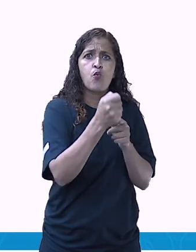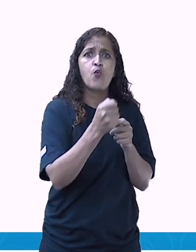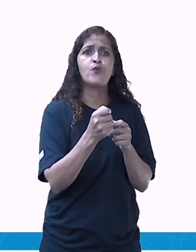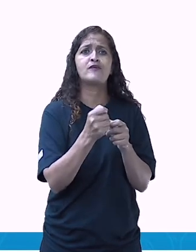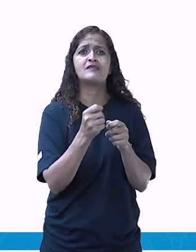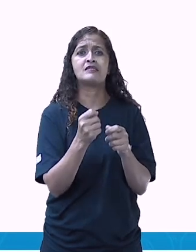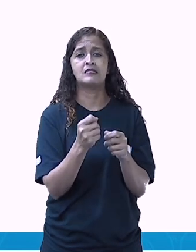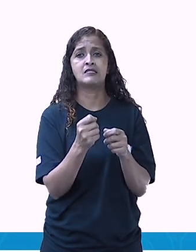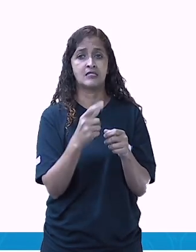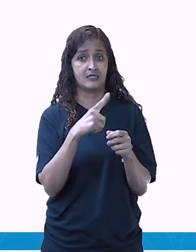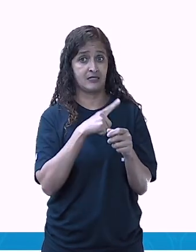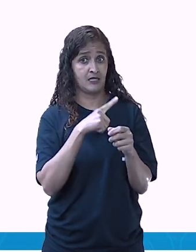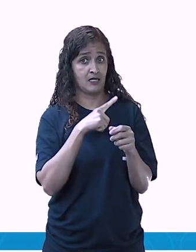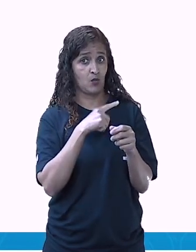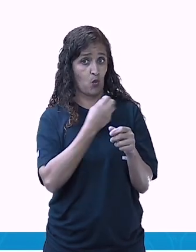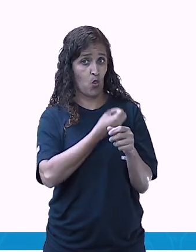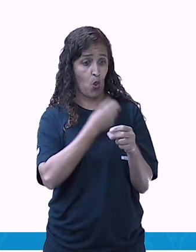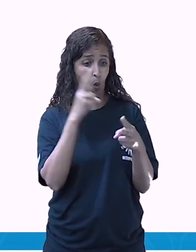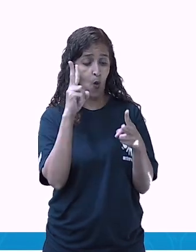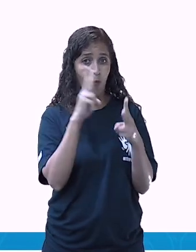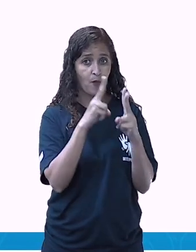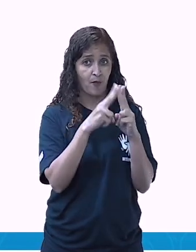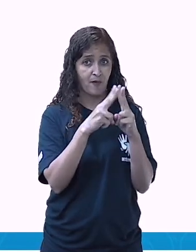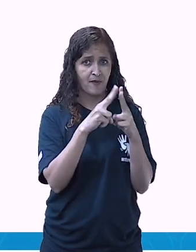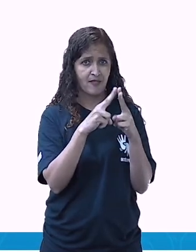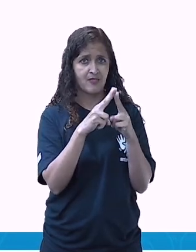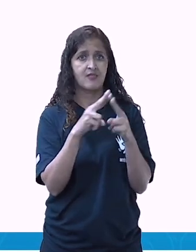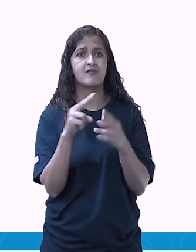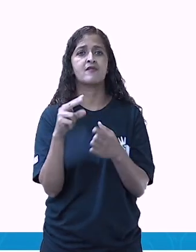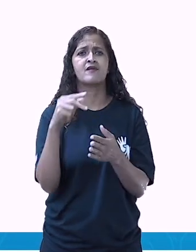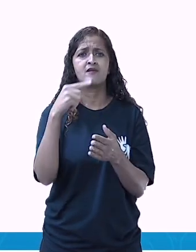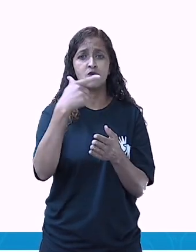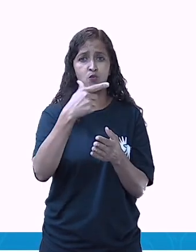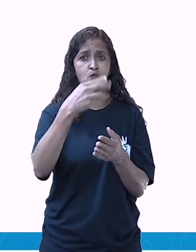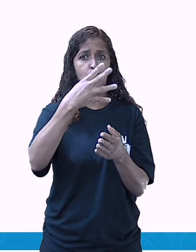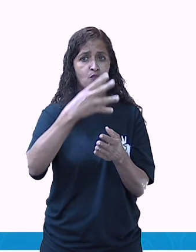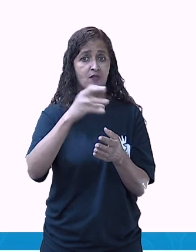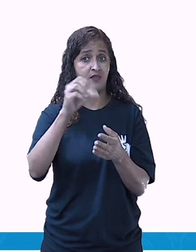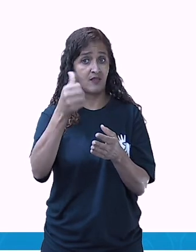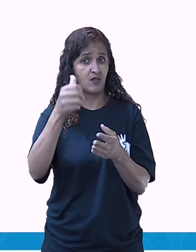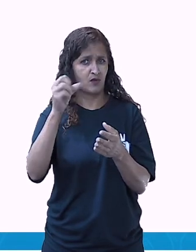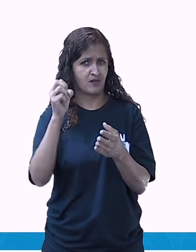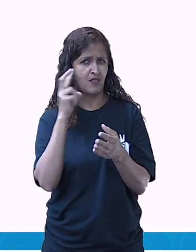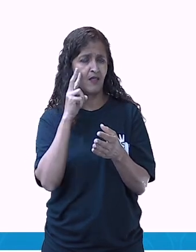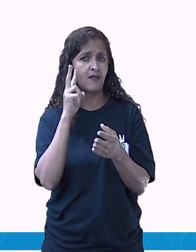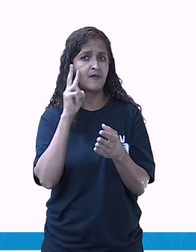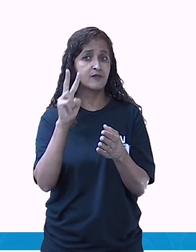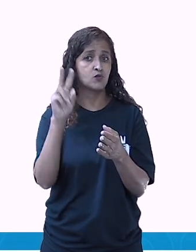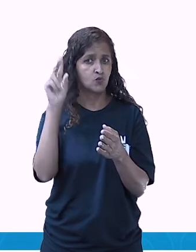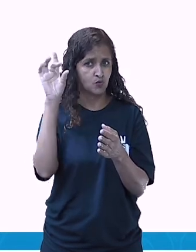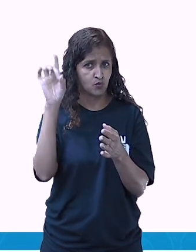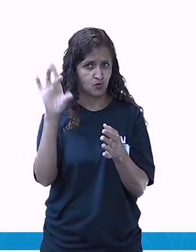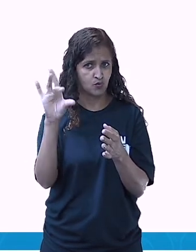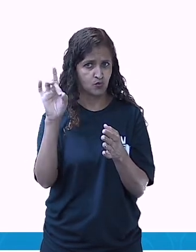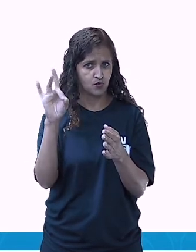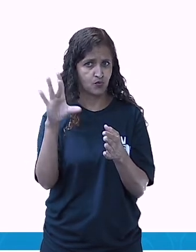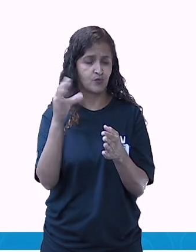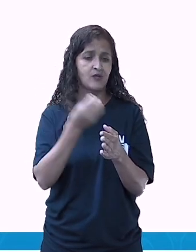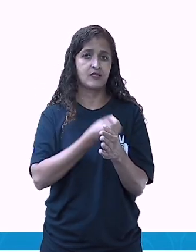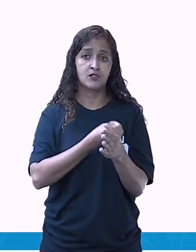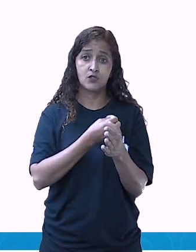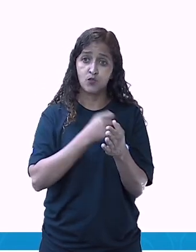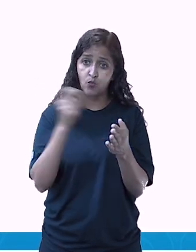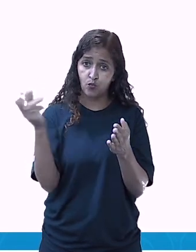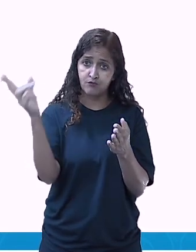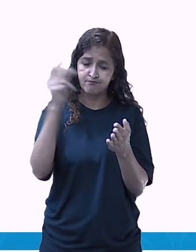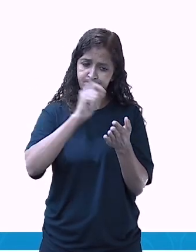0, 2, 4, 6 e 8. Então, só esses números que nós vamos